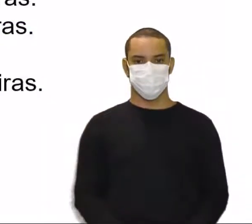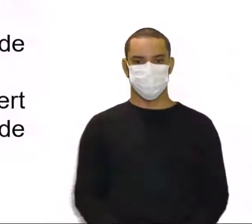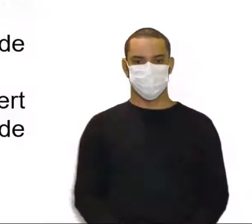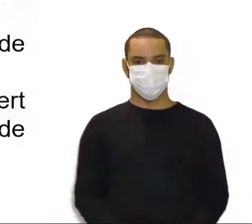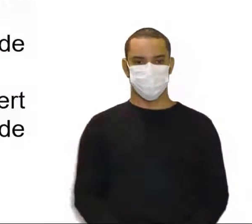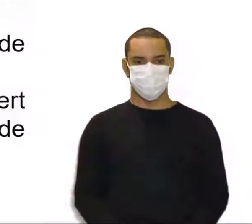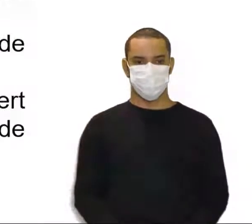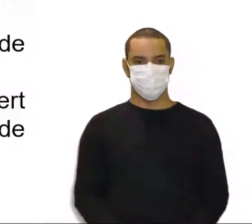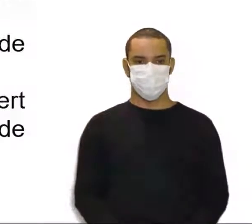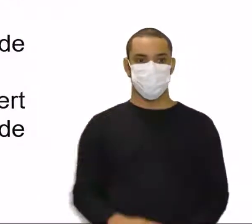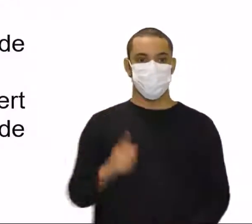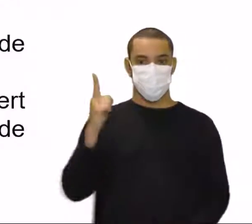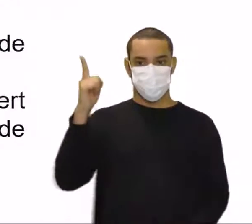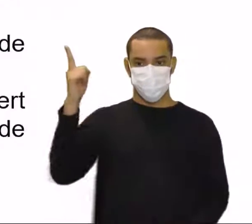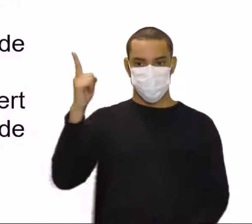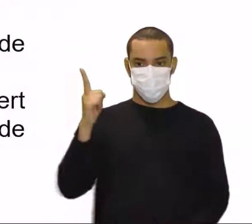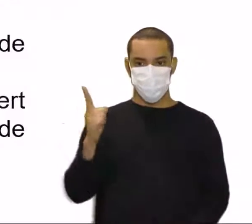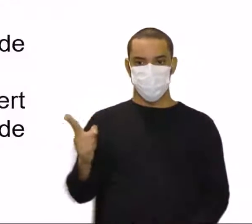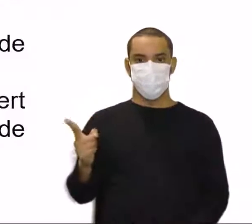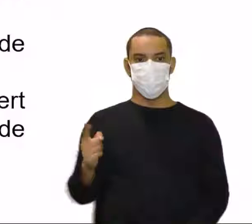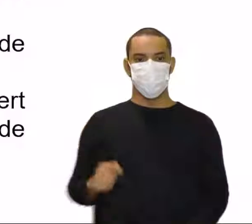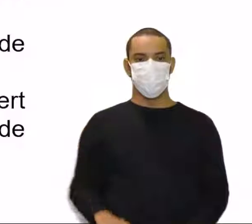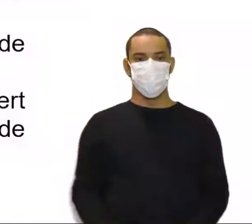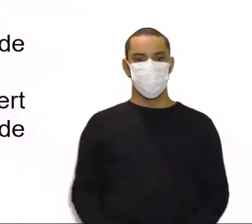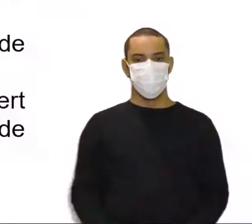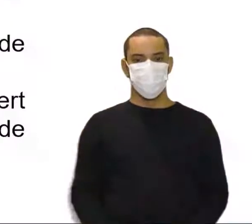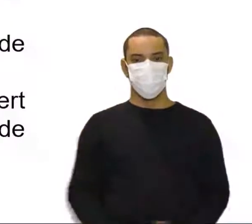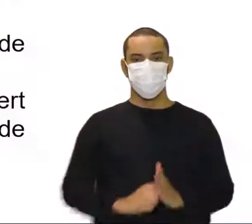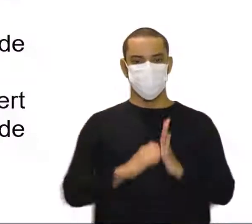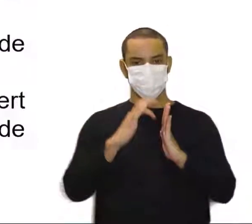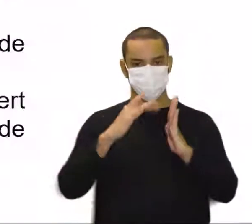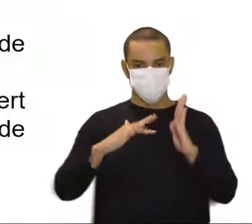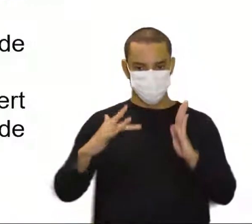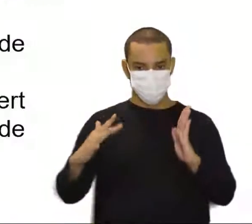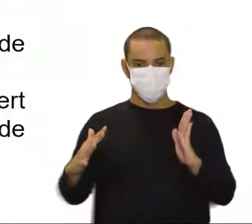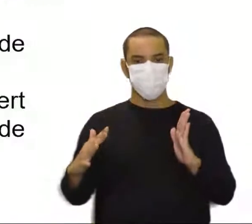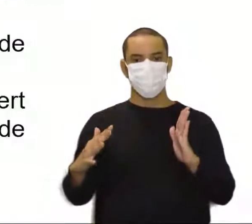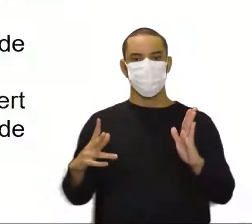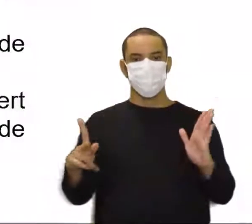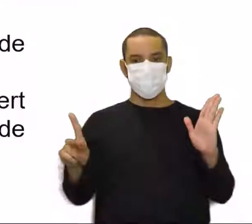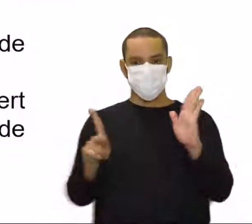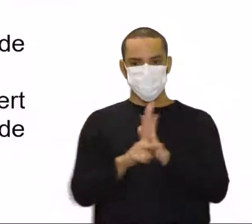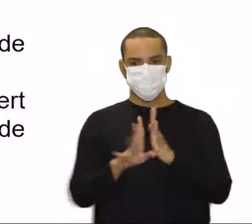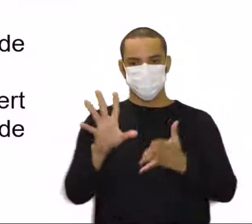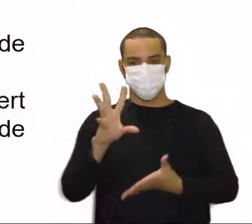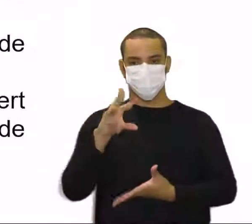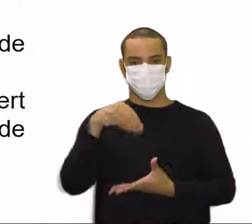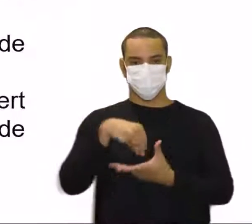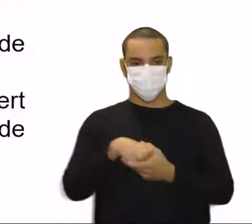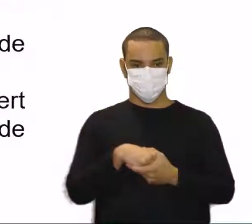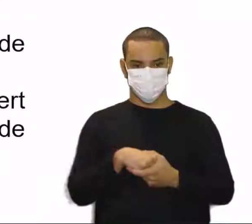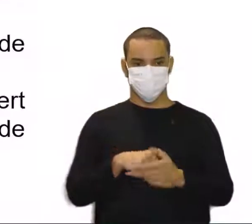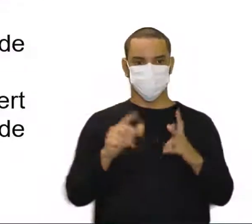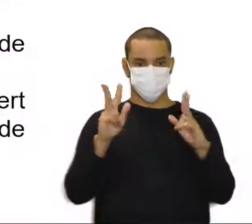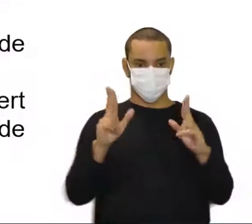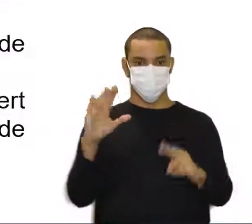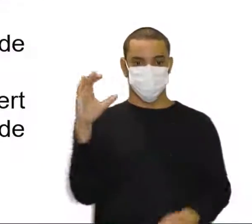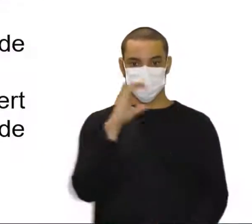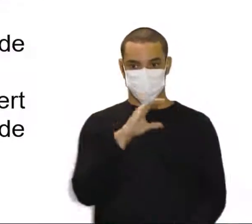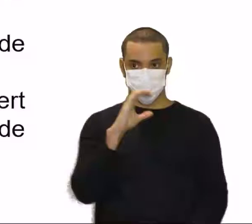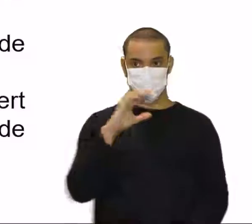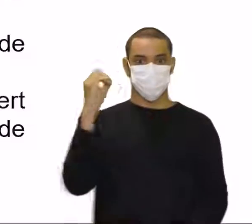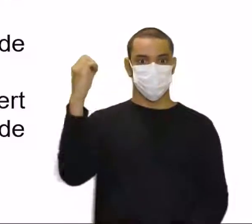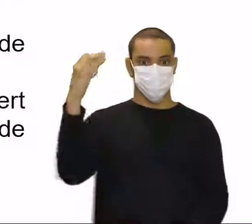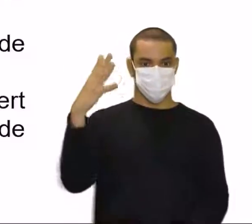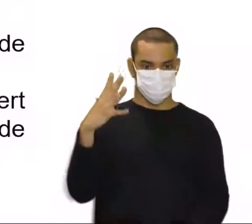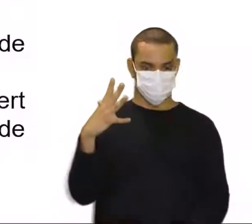só, nós circulamos aqui, ou seja, as ondas gravitacionais são ondas que se propagam com a mesma velocidade da luz